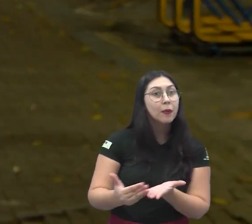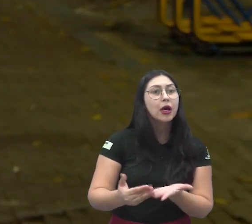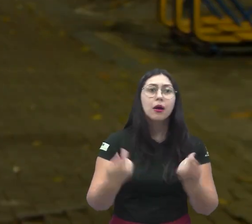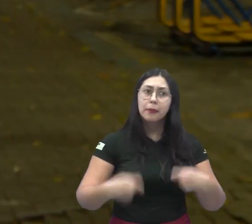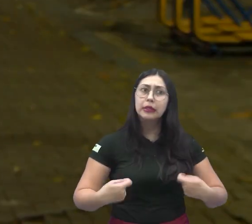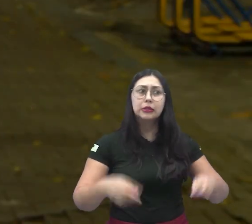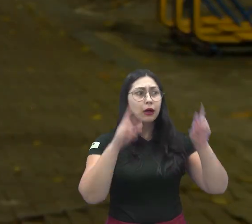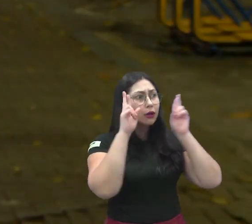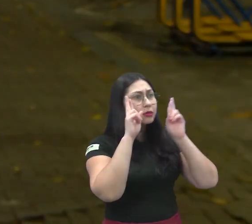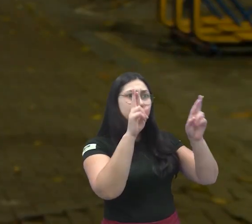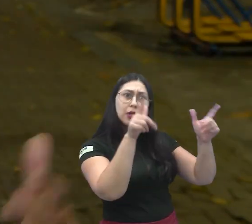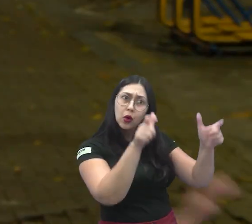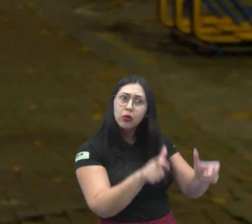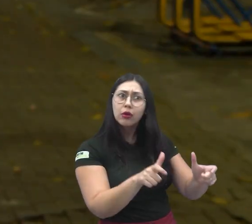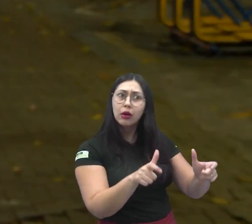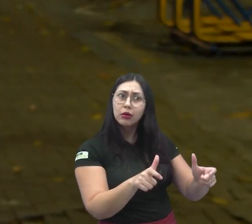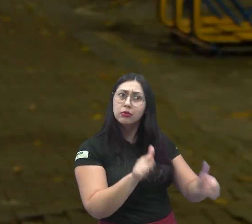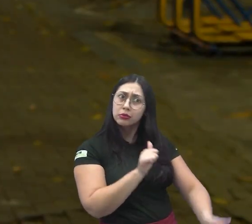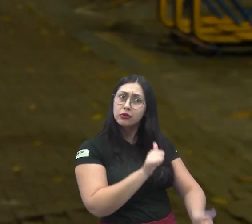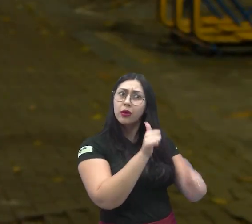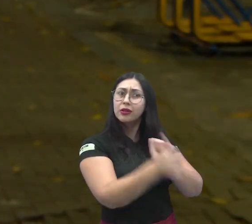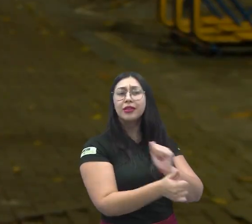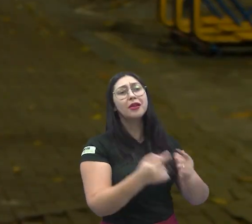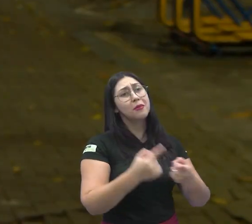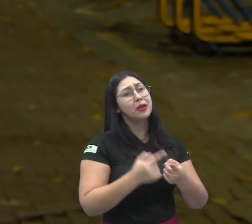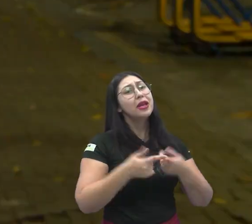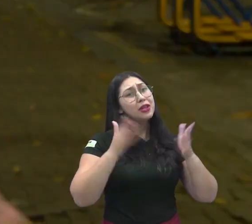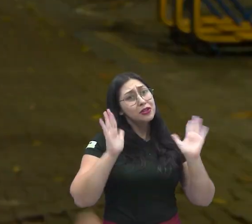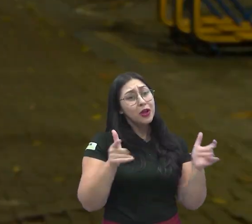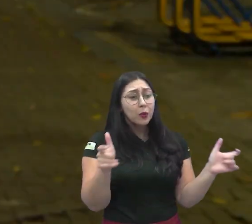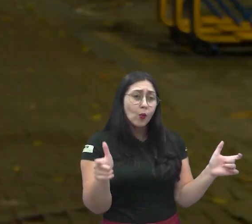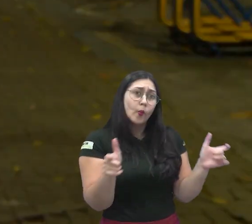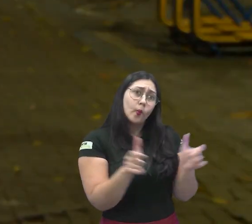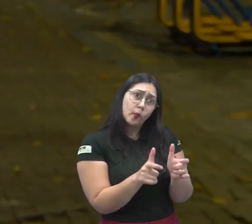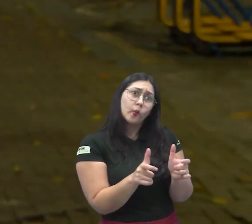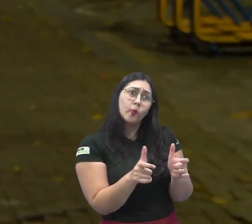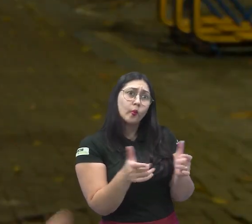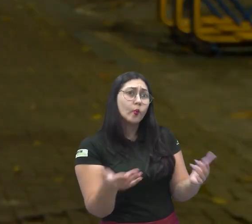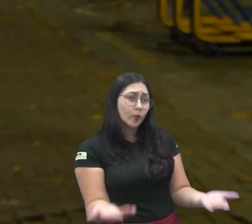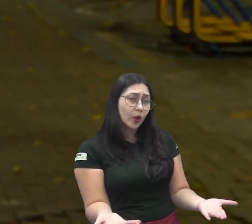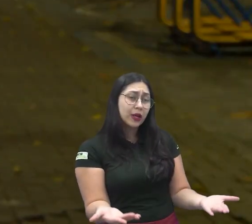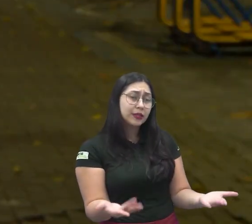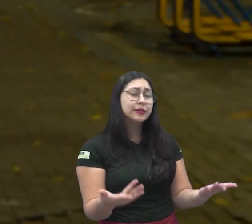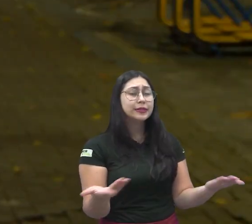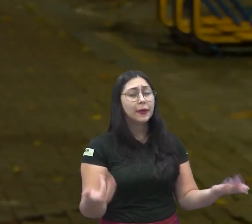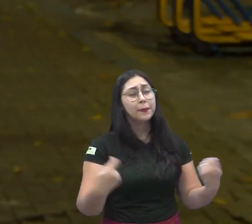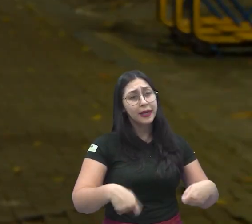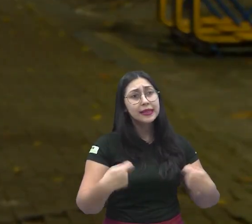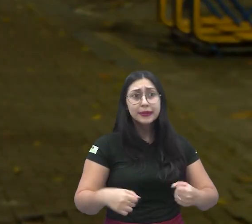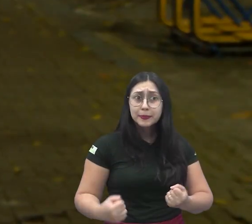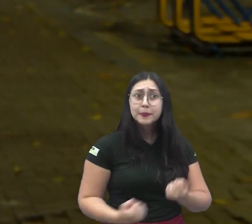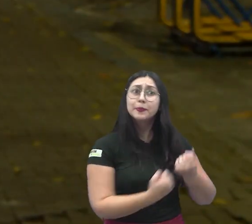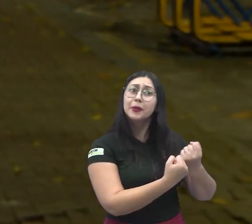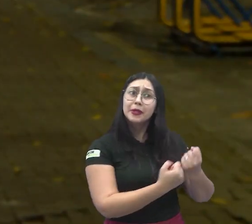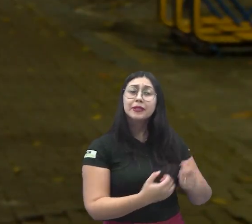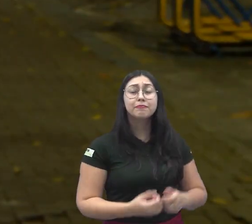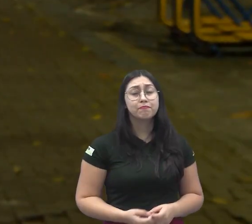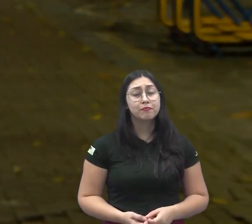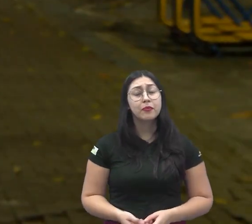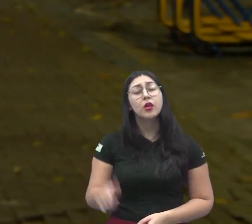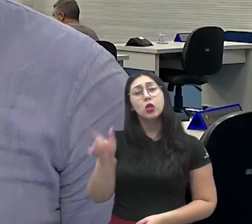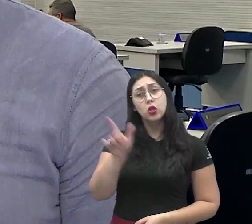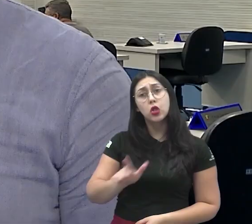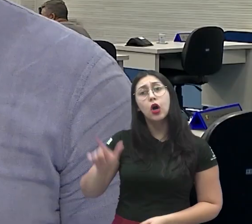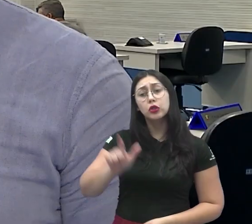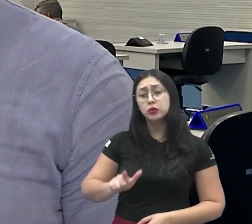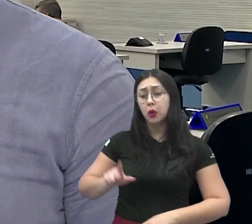pessoas que estão começando não desrespeitem o espaço dos atletas, que é muito pequeno para fazer esse tipo de caminhada, esse tipo de iniciação